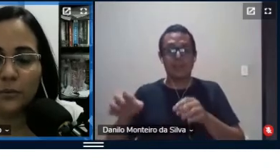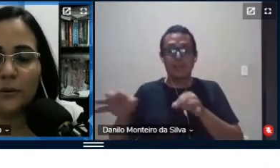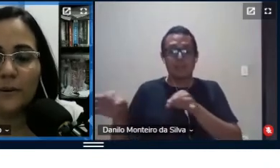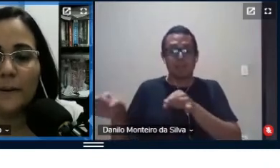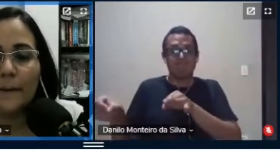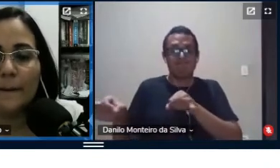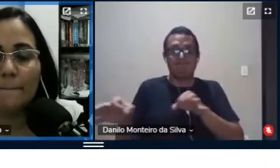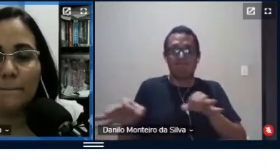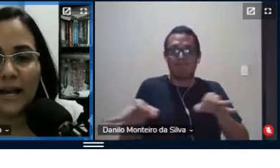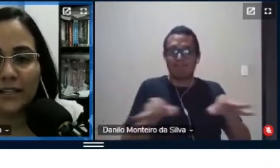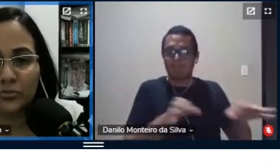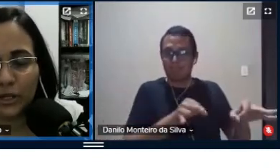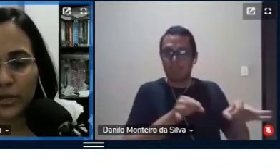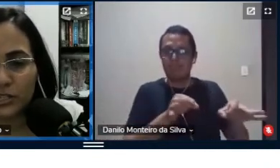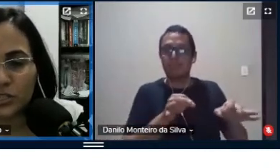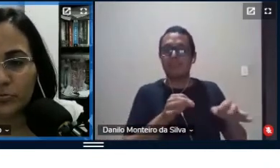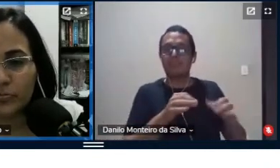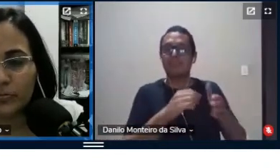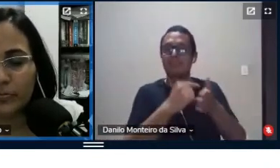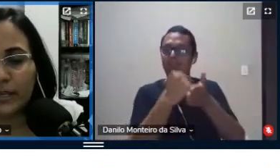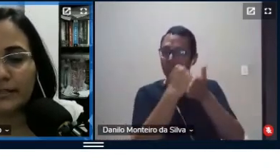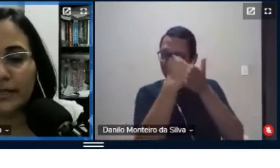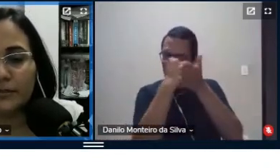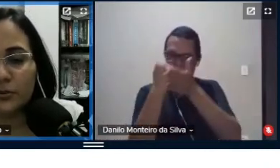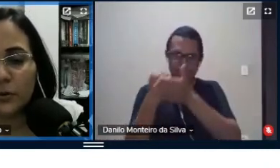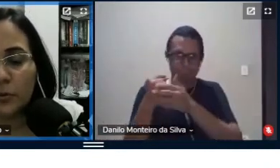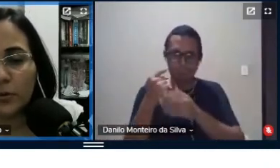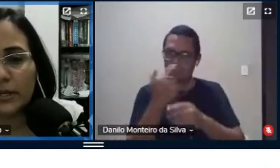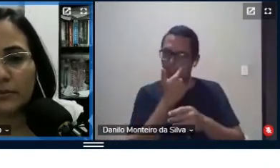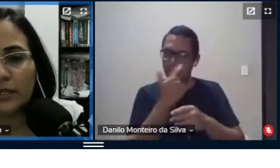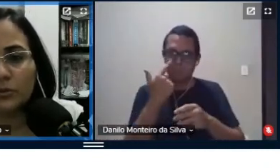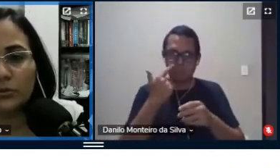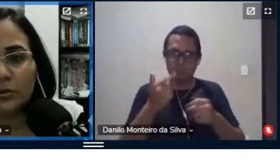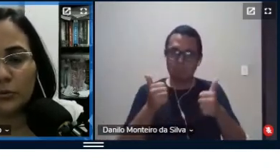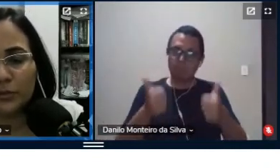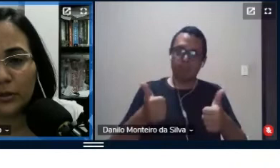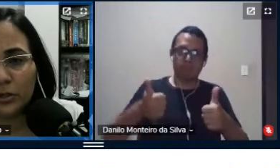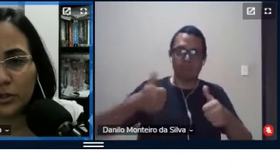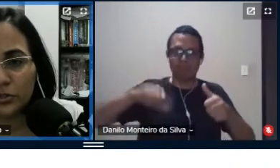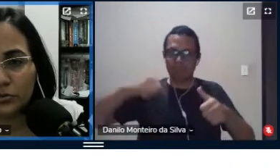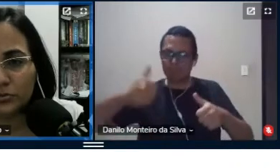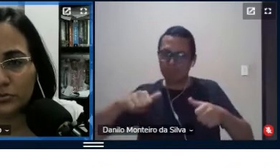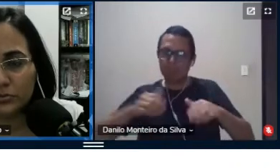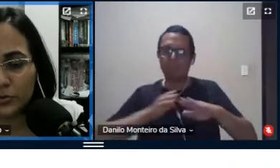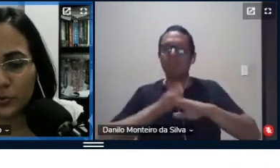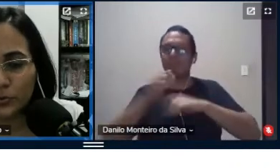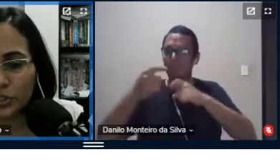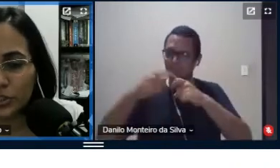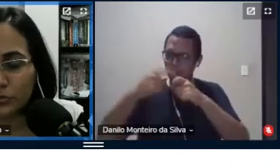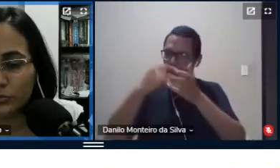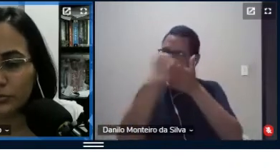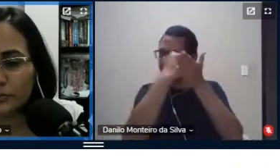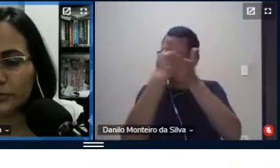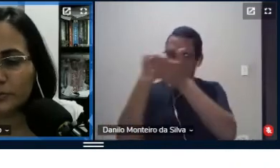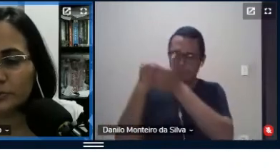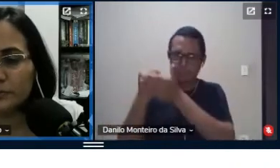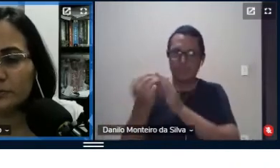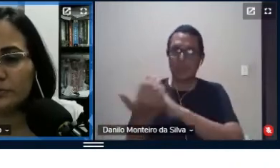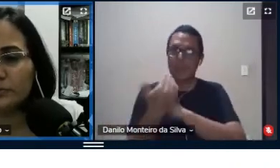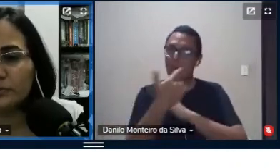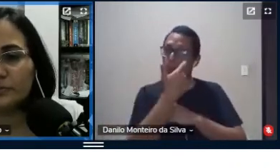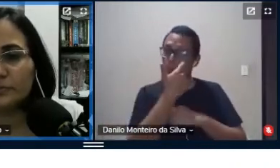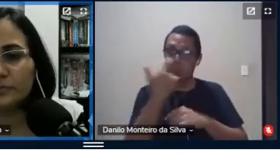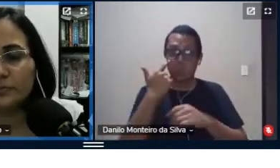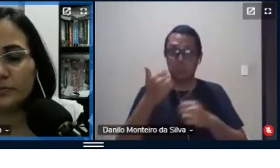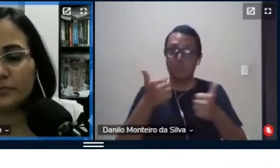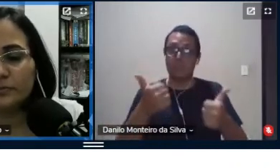visual mais frequente. Né? Ele tem que fazer um acompanhamento oftalmológico contínuo.